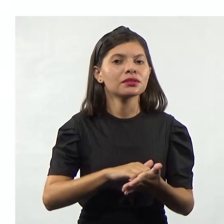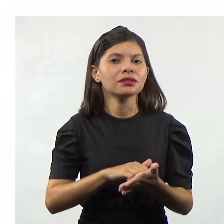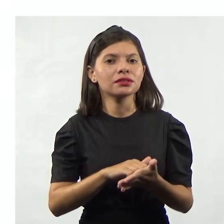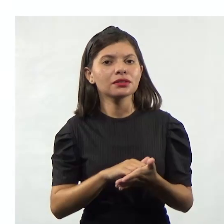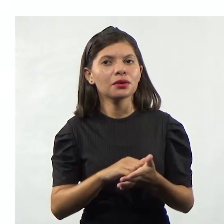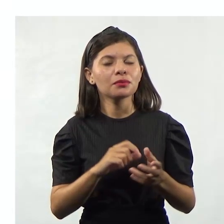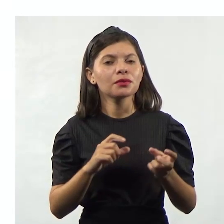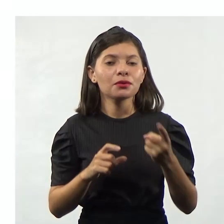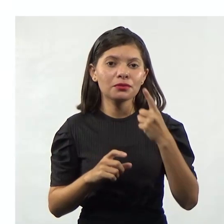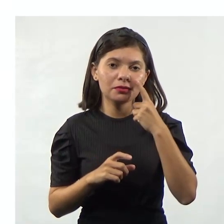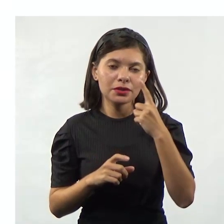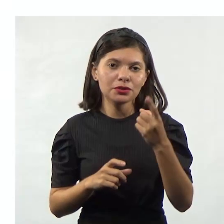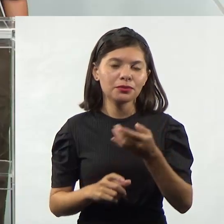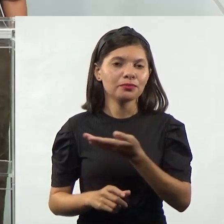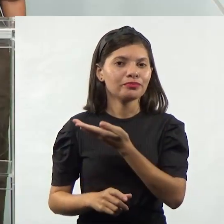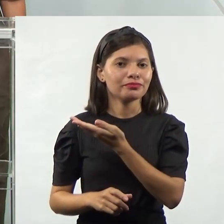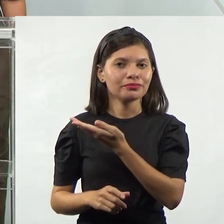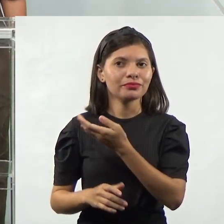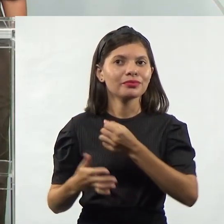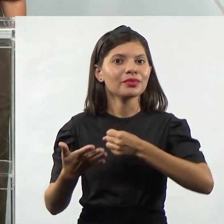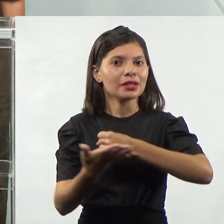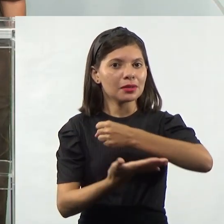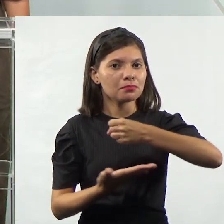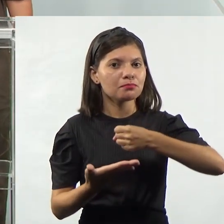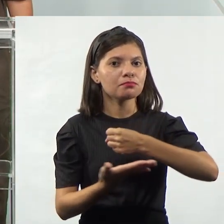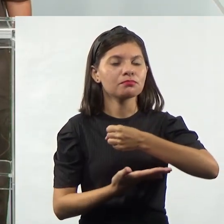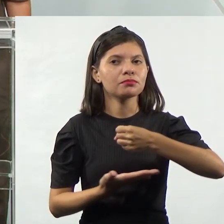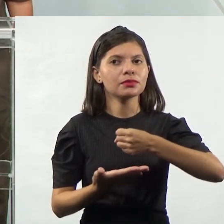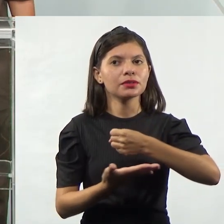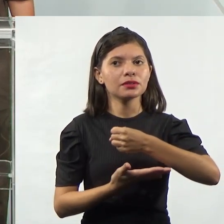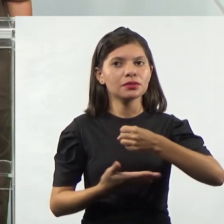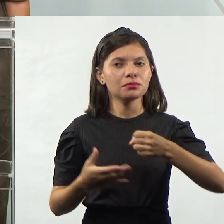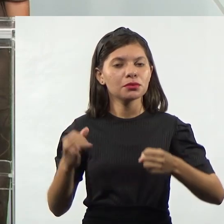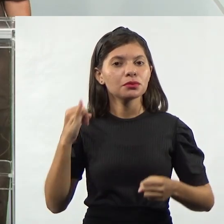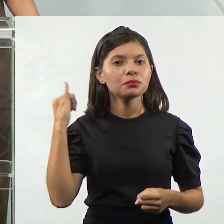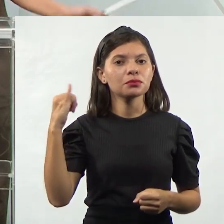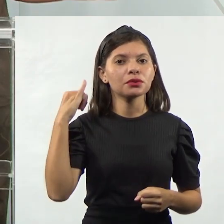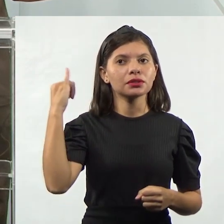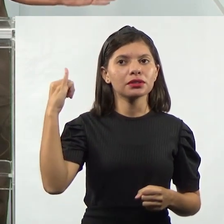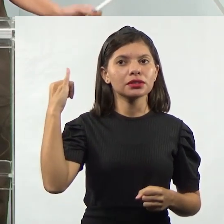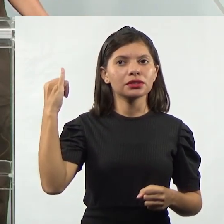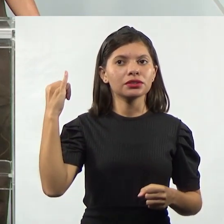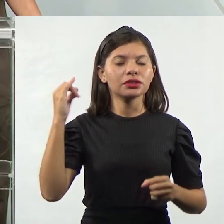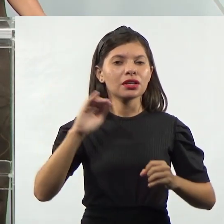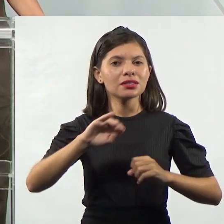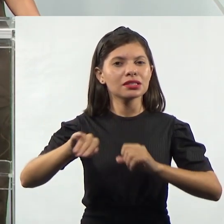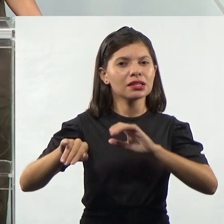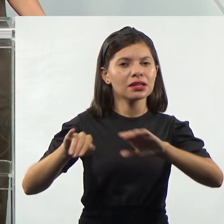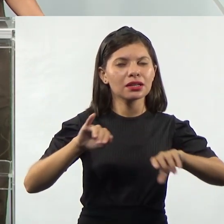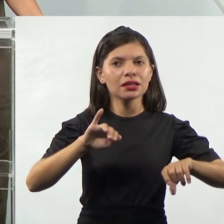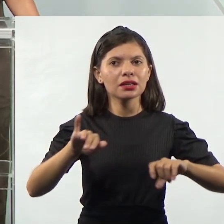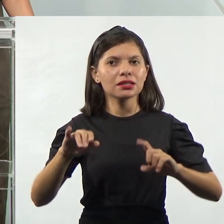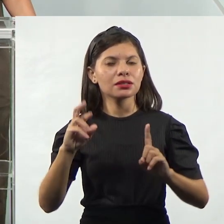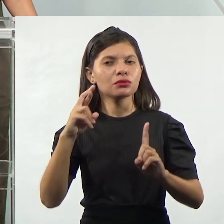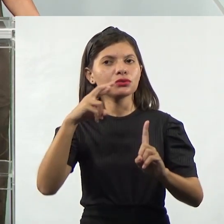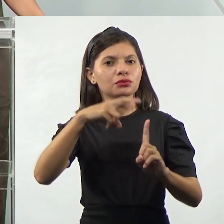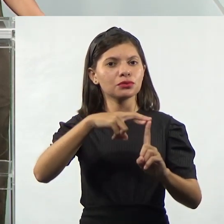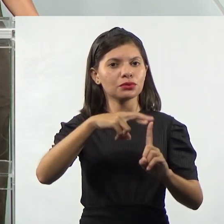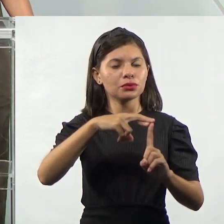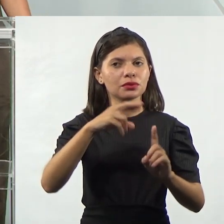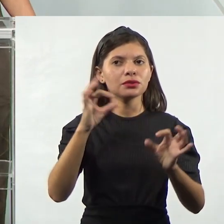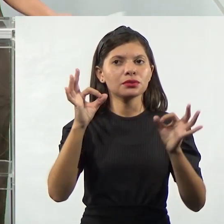respectiva contratação. Então, vejam que princípio interessante. Princípio da segregação